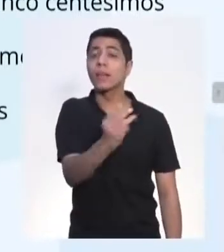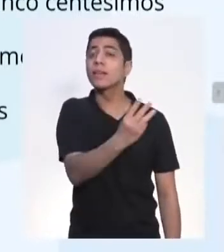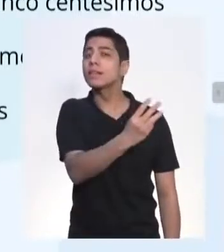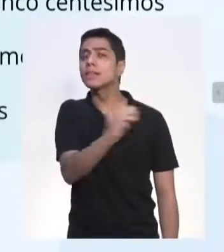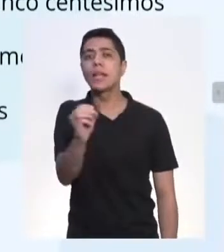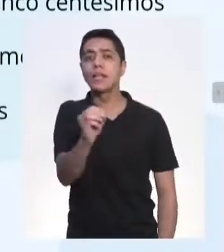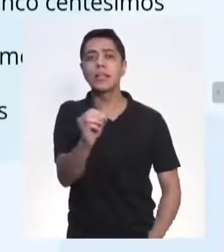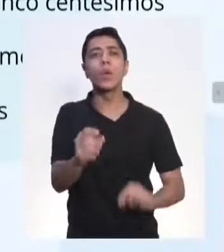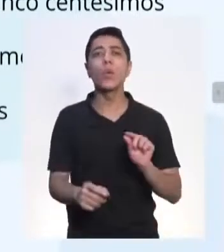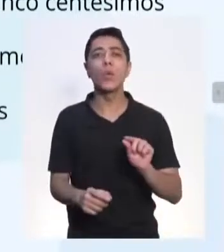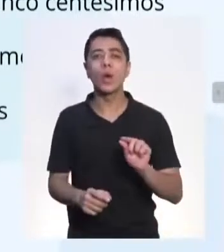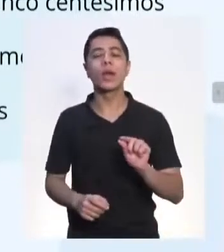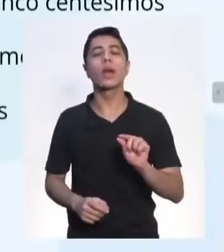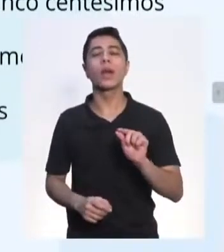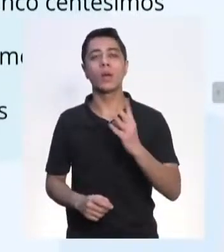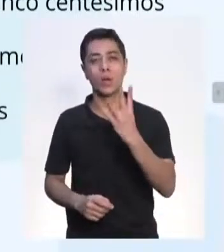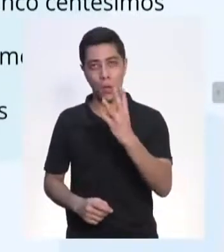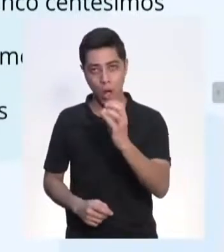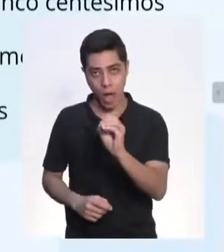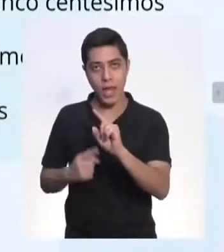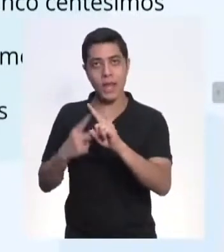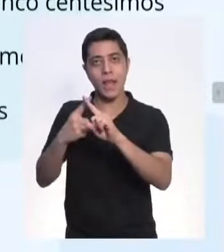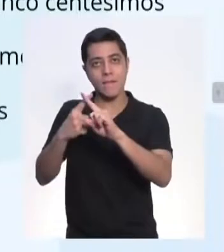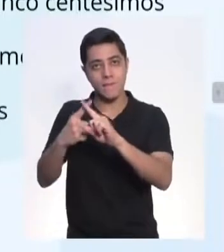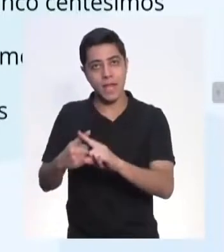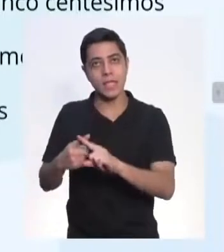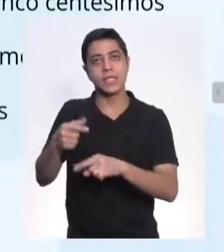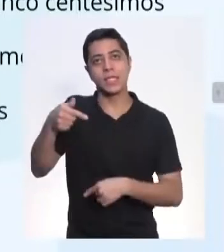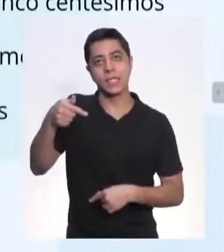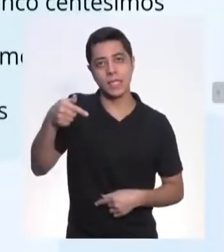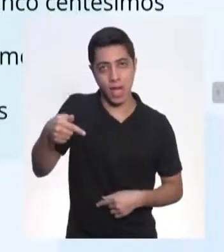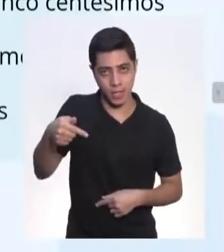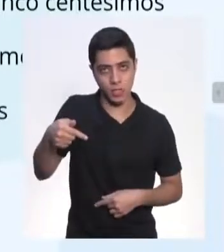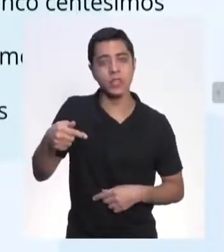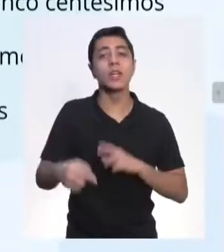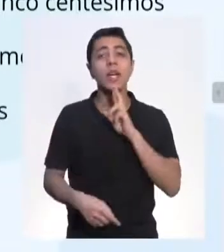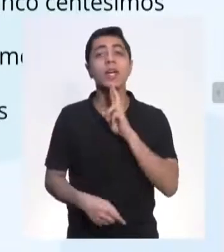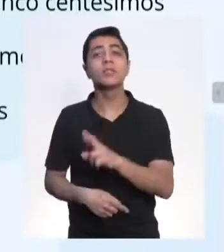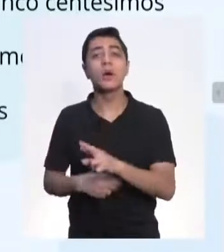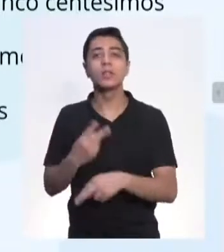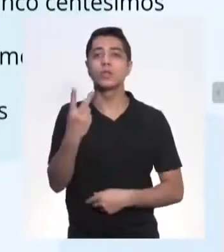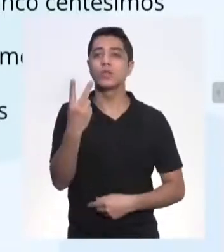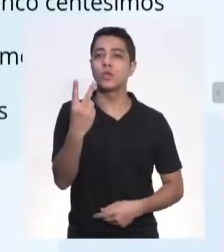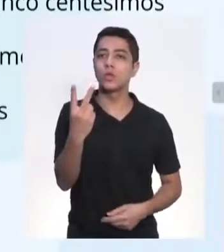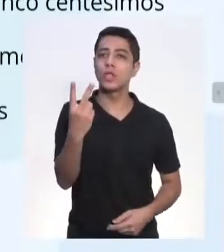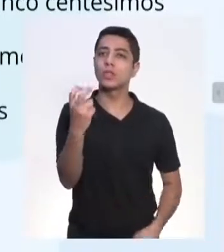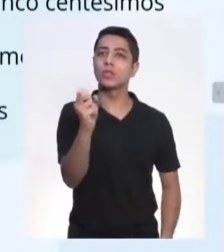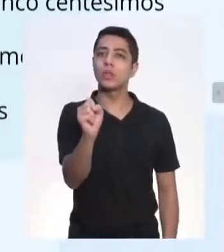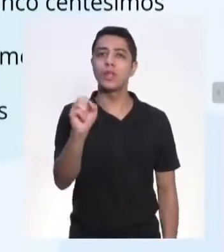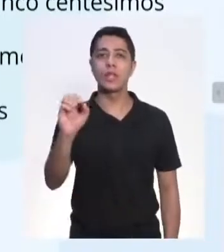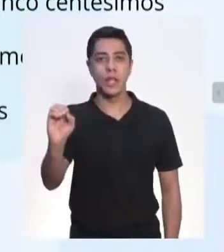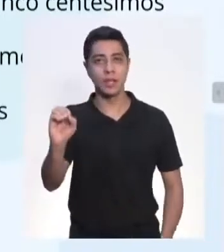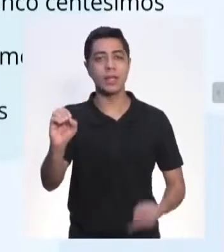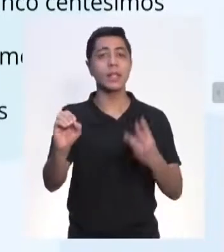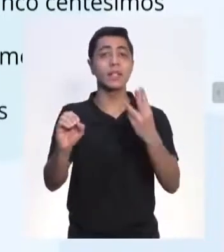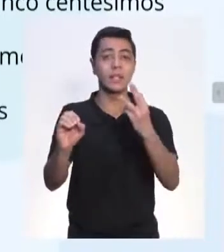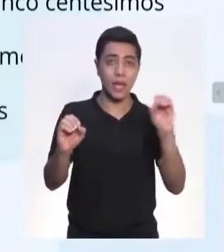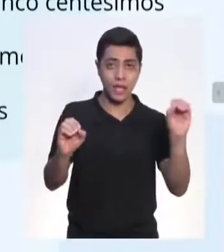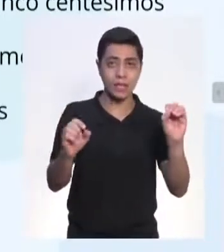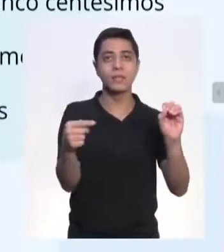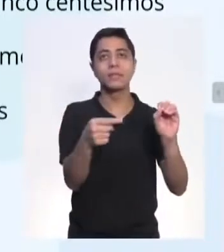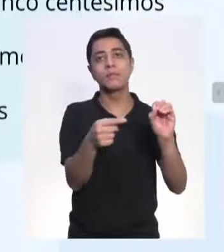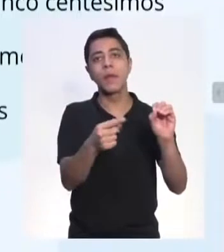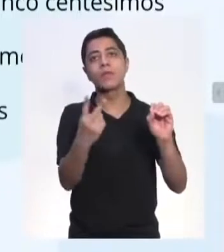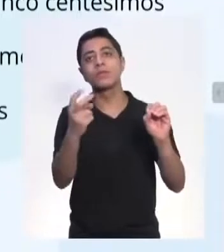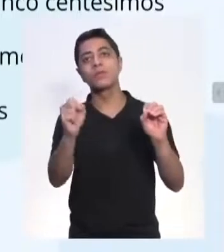7 vezes 40, 280. Para chegar no 300, 20. 20 não dá